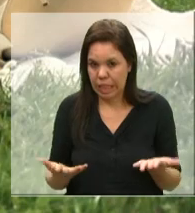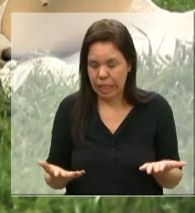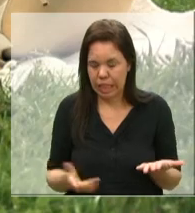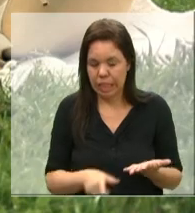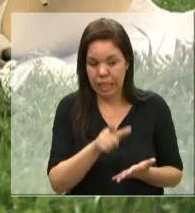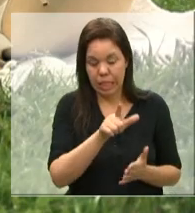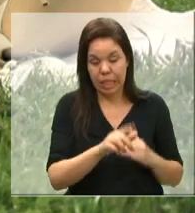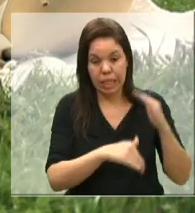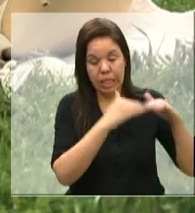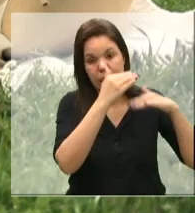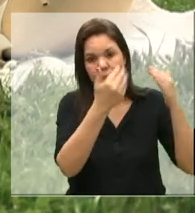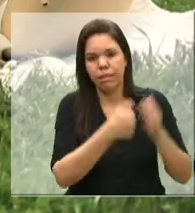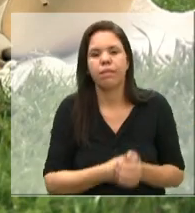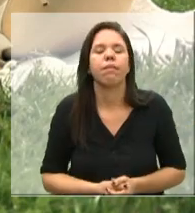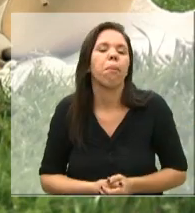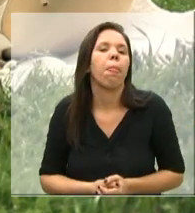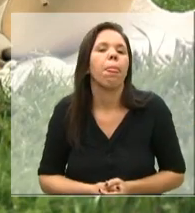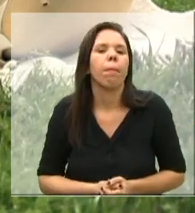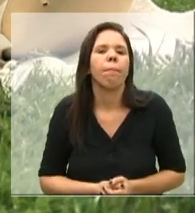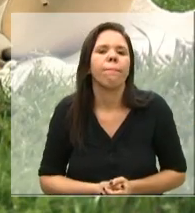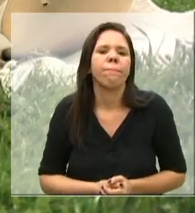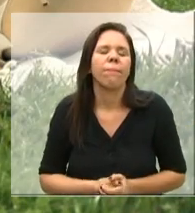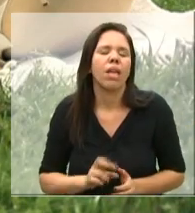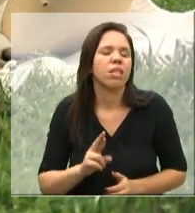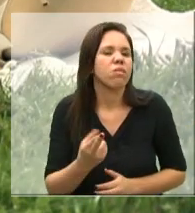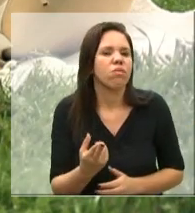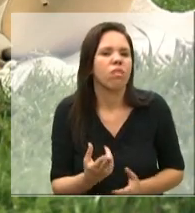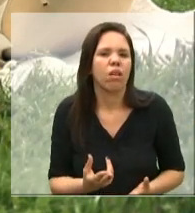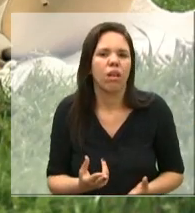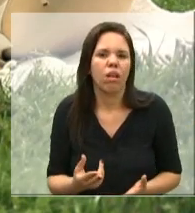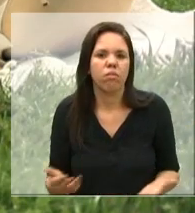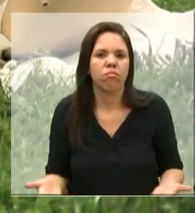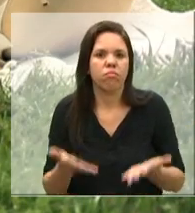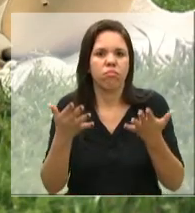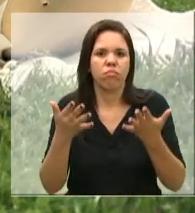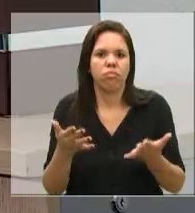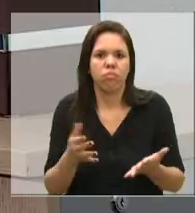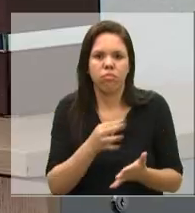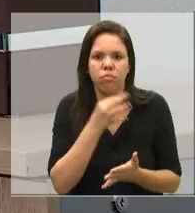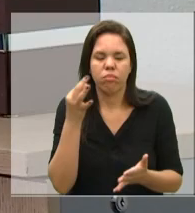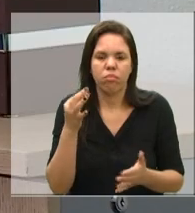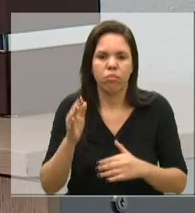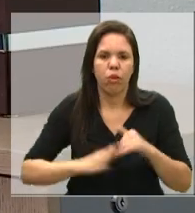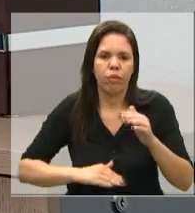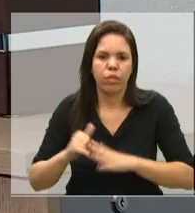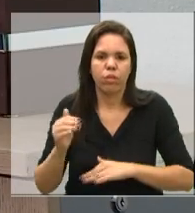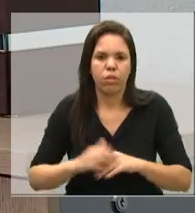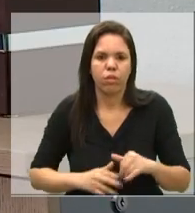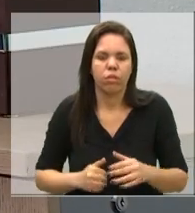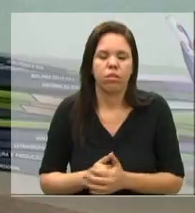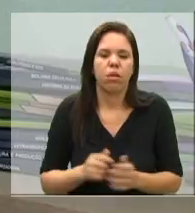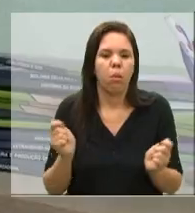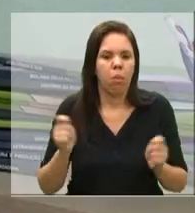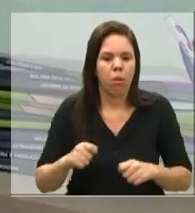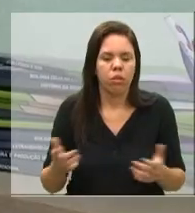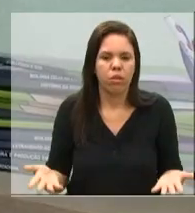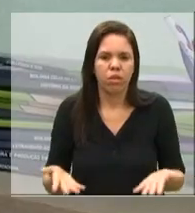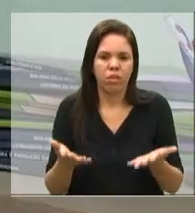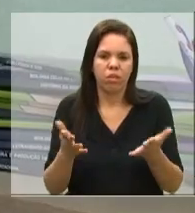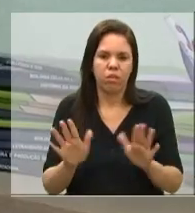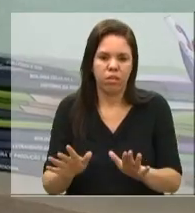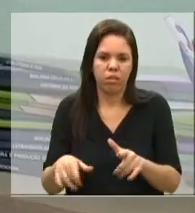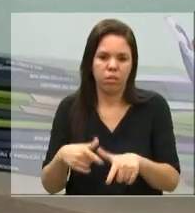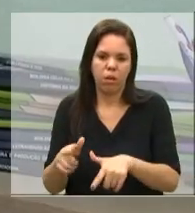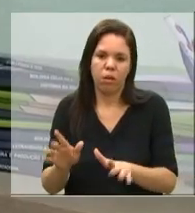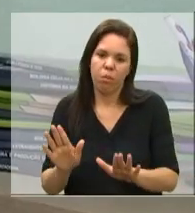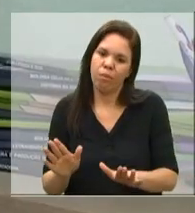esse desenvolvimento, esse resultado muito positivo de um excelente profissional que a gente poderia colocar no mercado